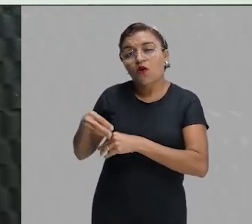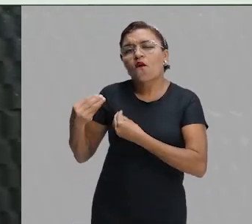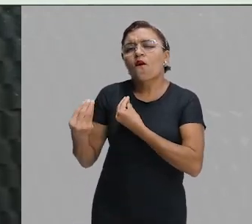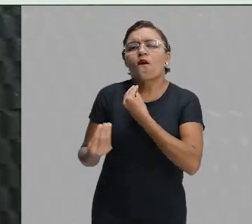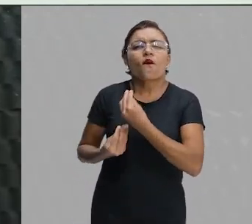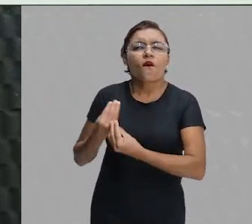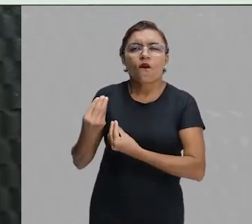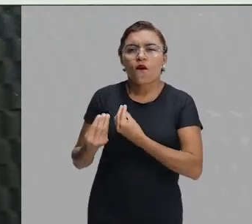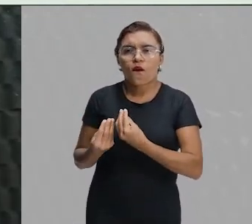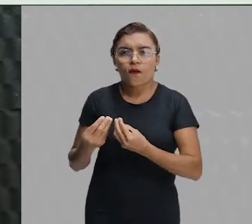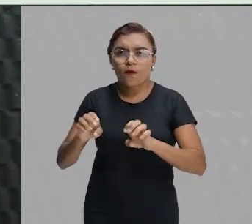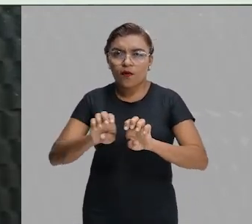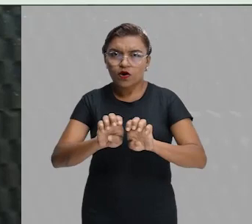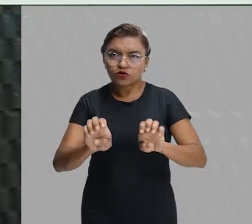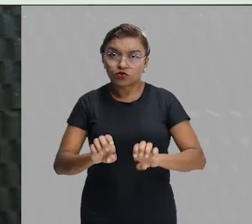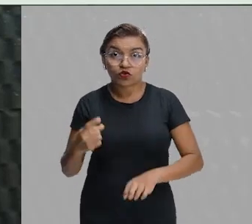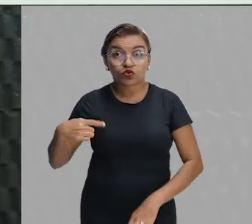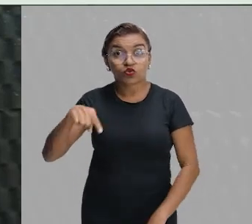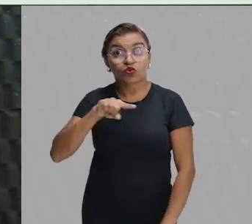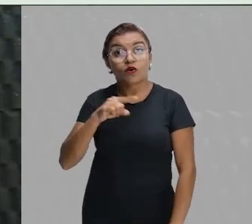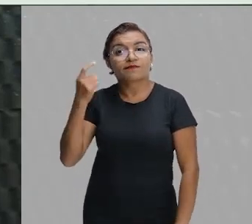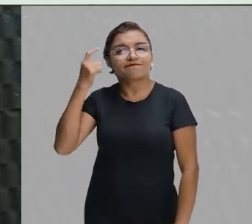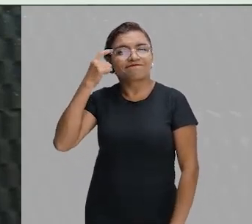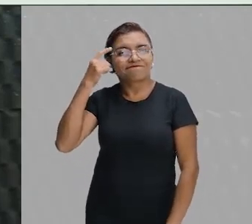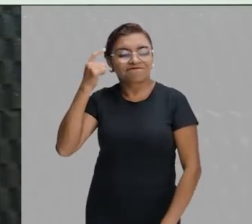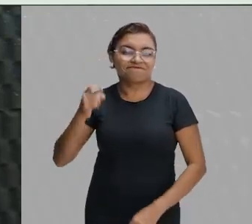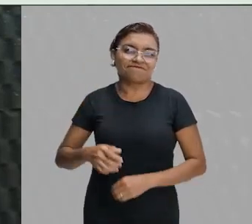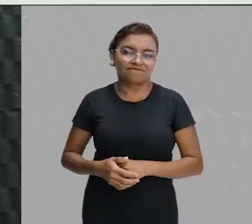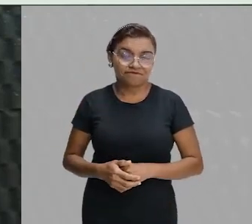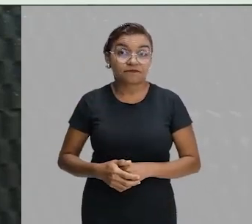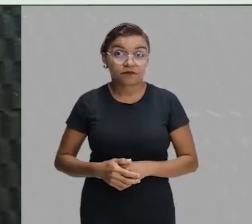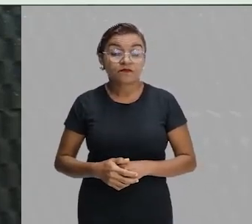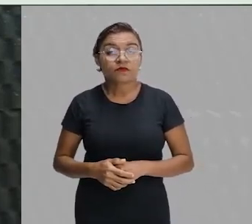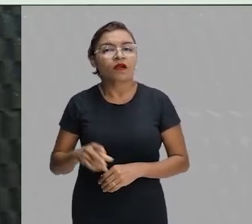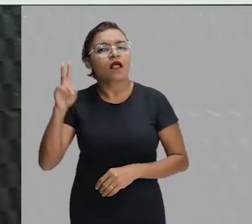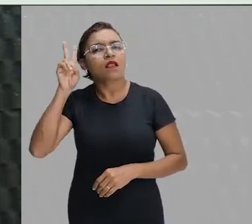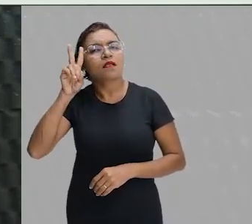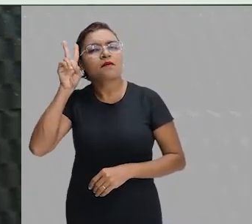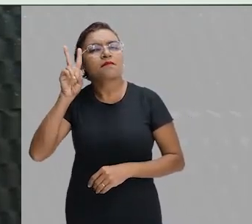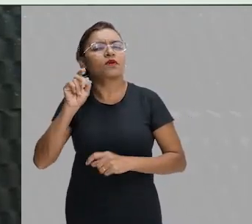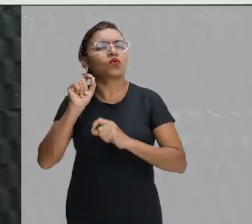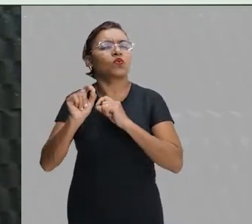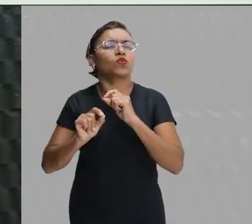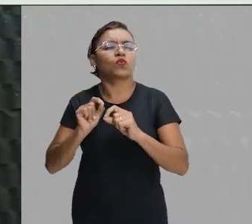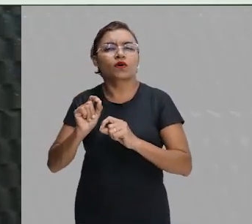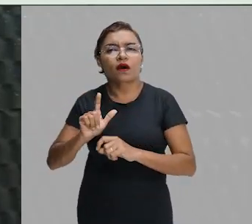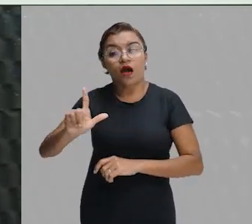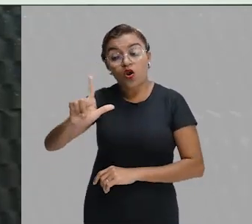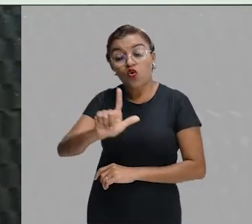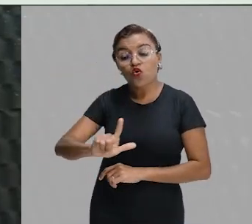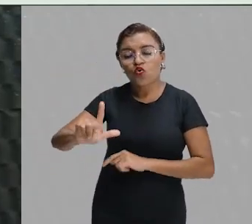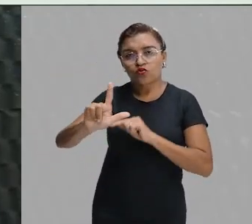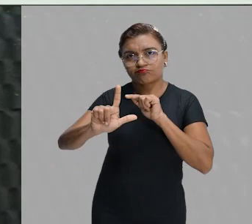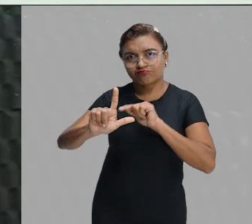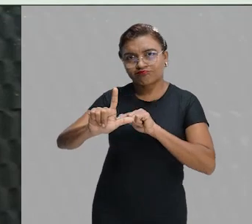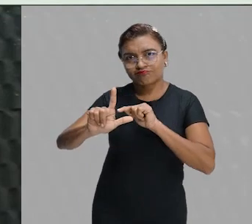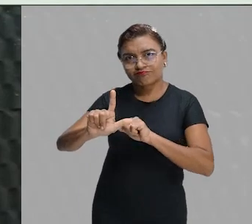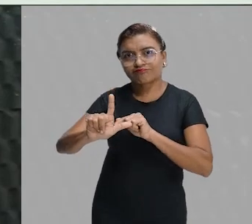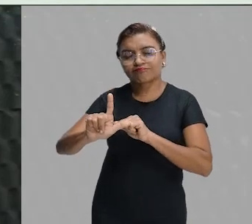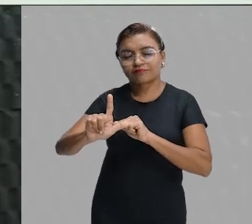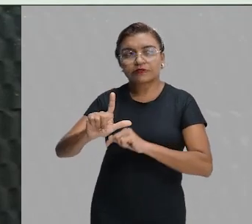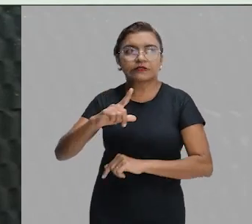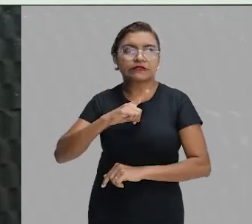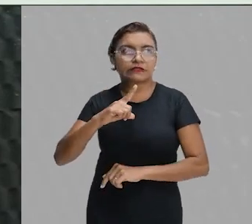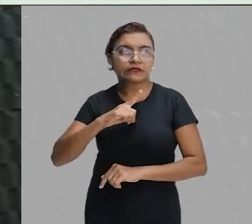funcionamento da estrutura do nosso pensamento, ok? Bom, lembrando a vocês que esta lógica, ela vai ali